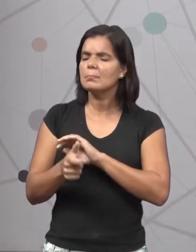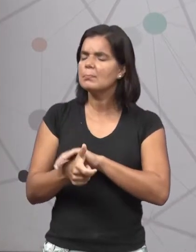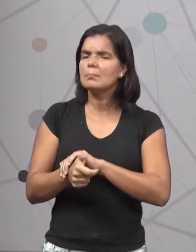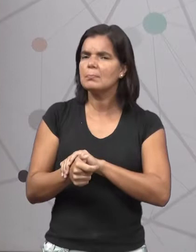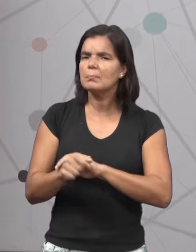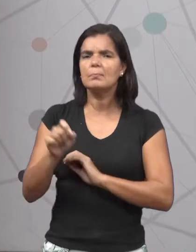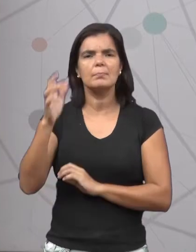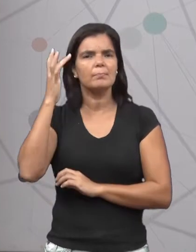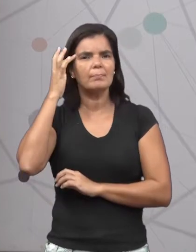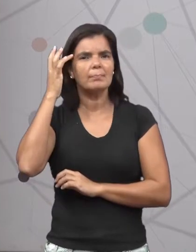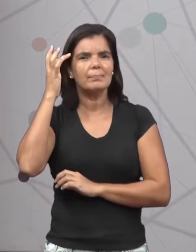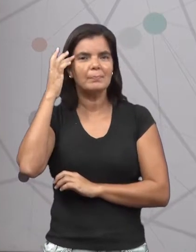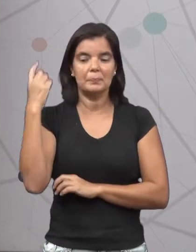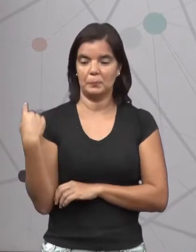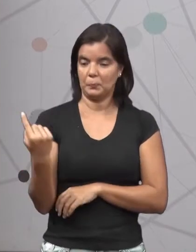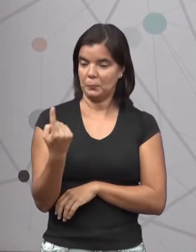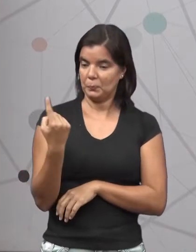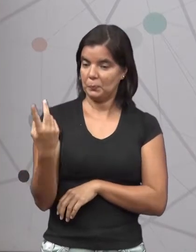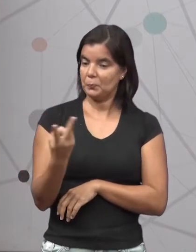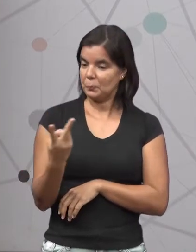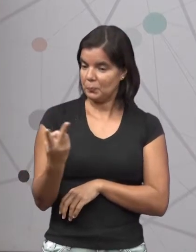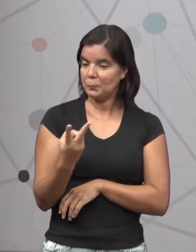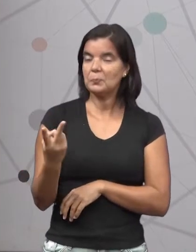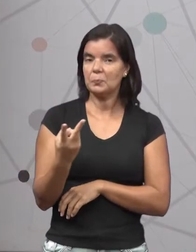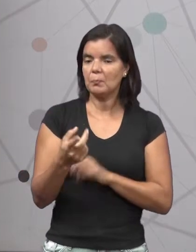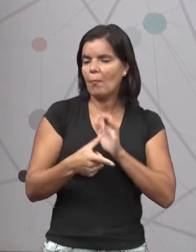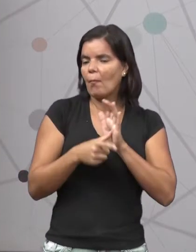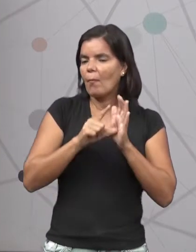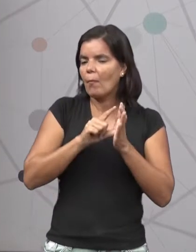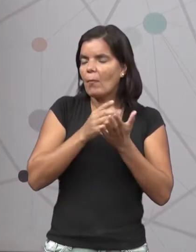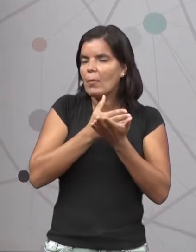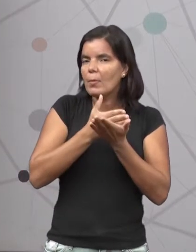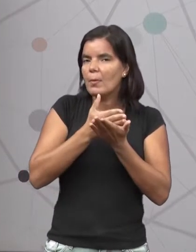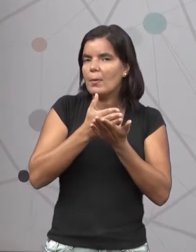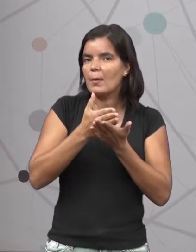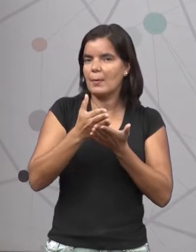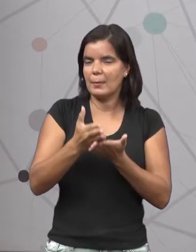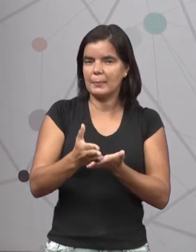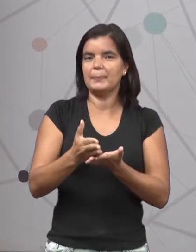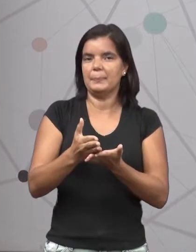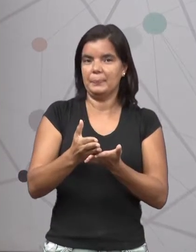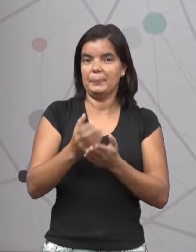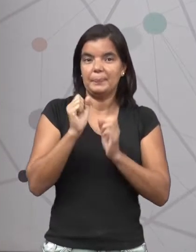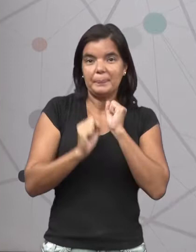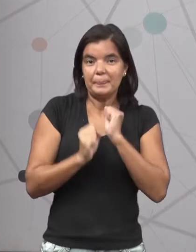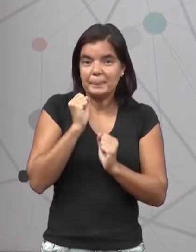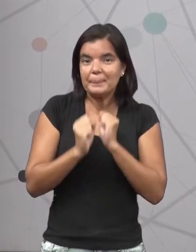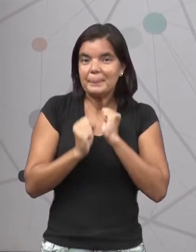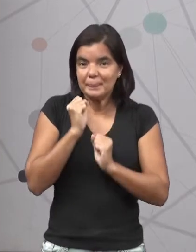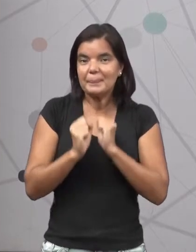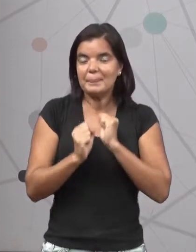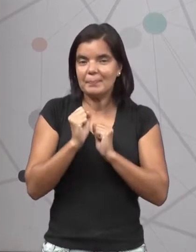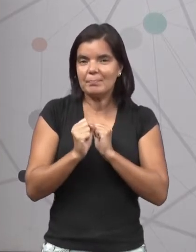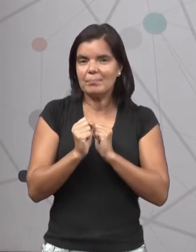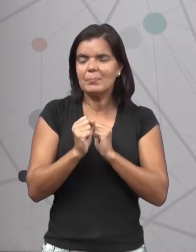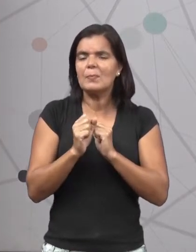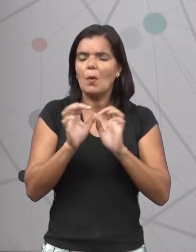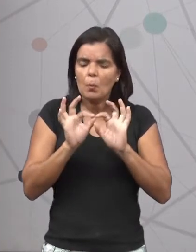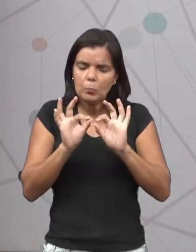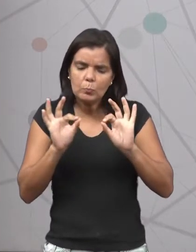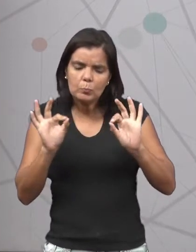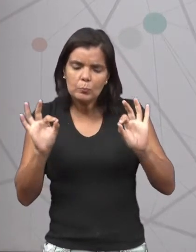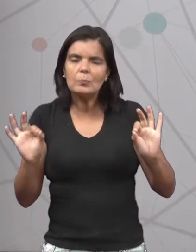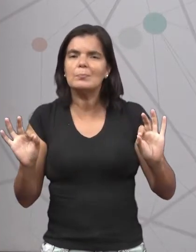o que você acha de nós, antes de começarmos a nossa corrida, medirmos